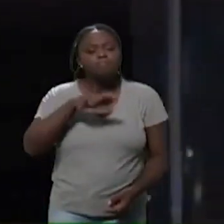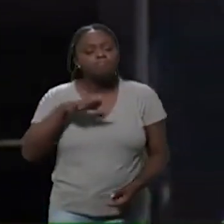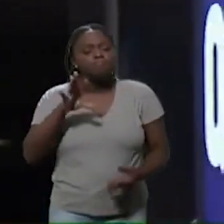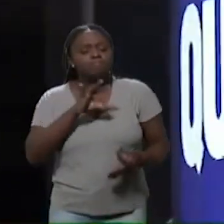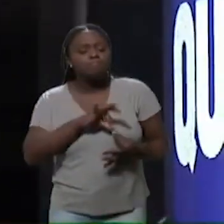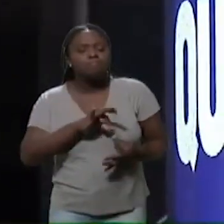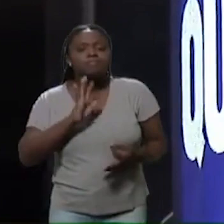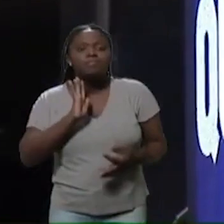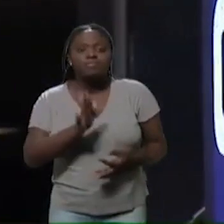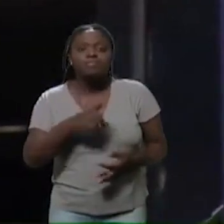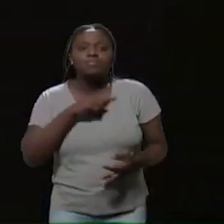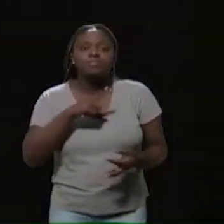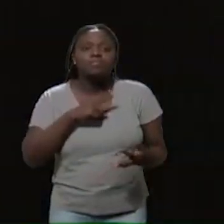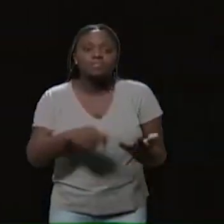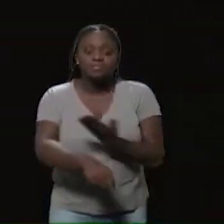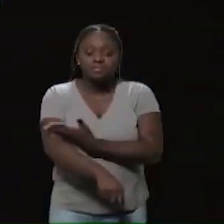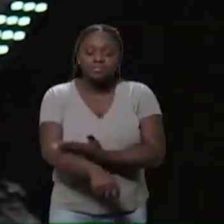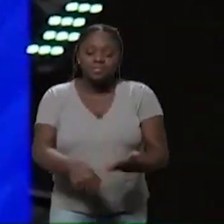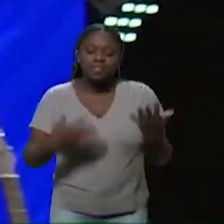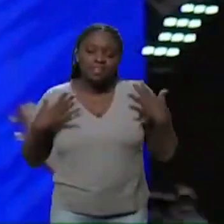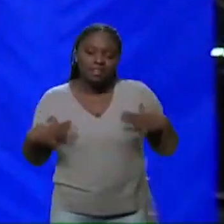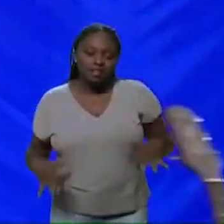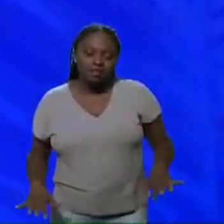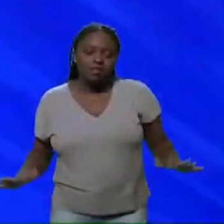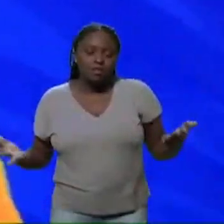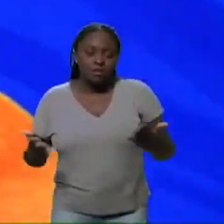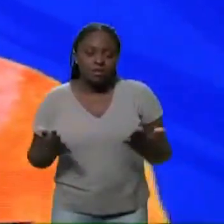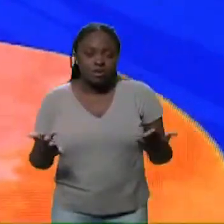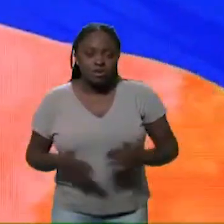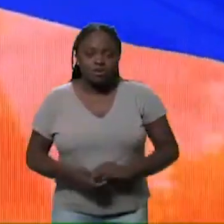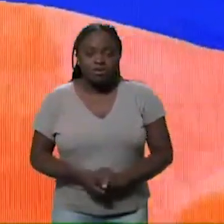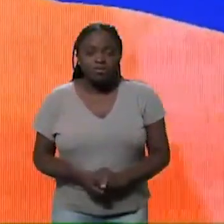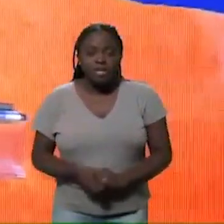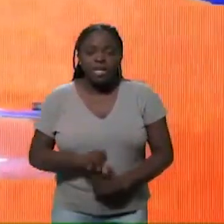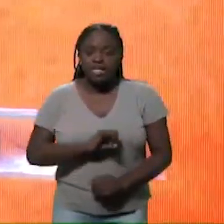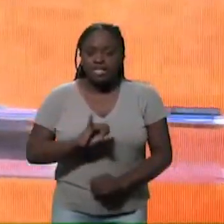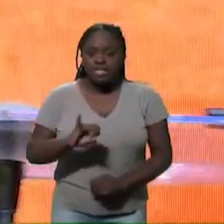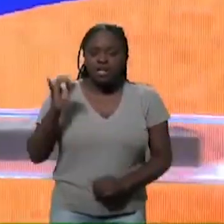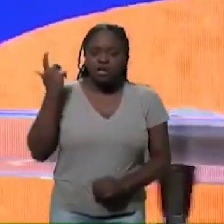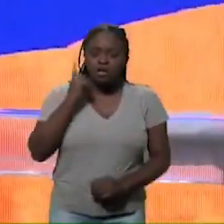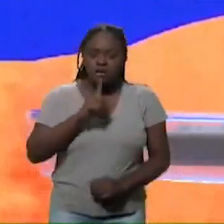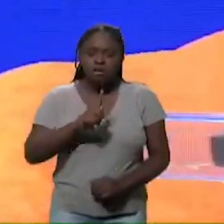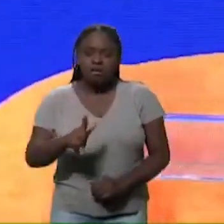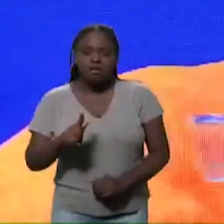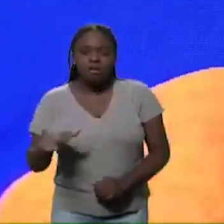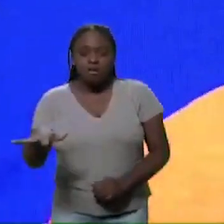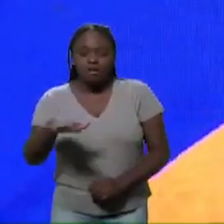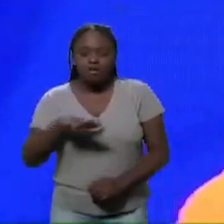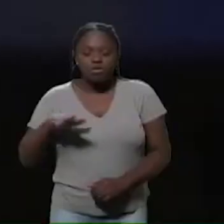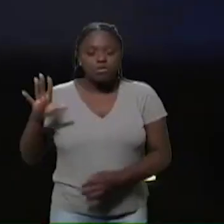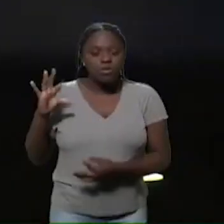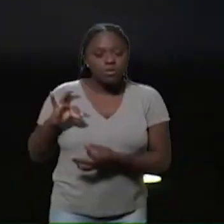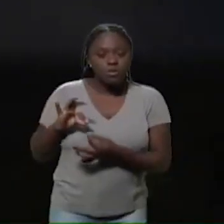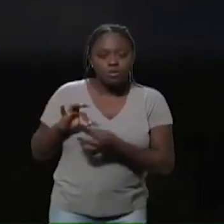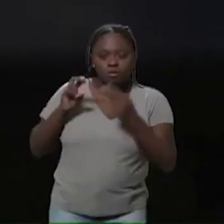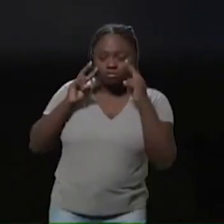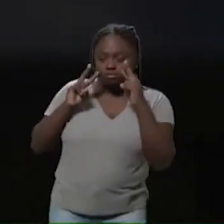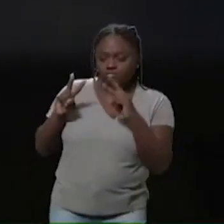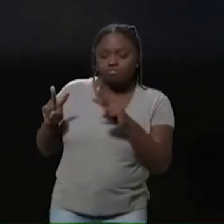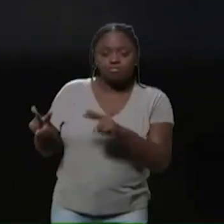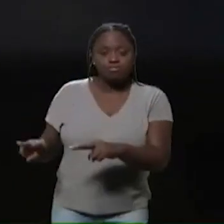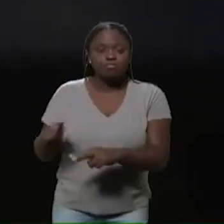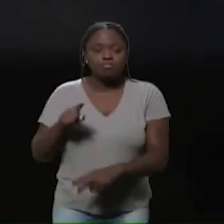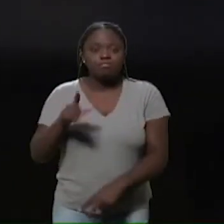você já tem vestes brancas hoje? Se você conseguisse se ver no mundo espiritual, você já está com vestes